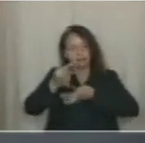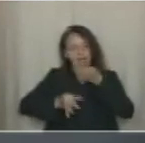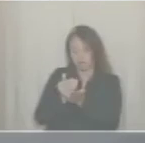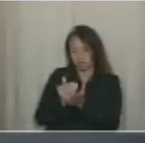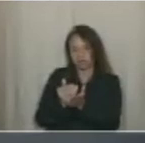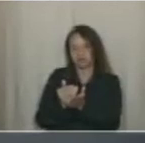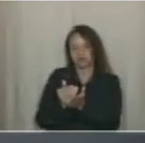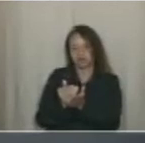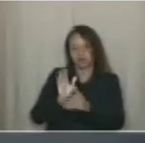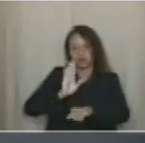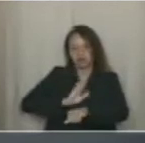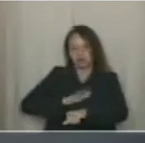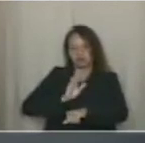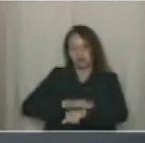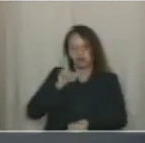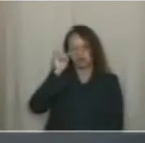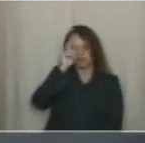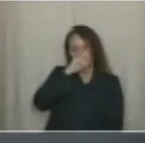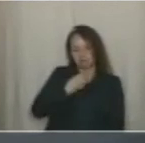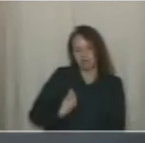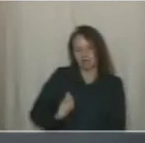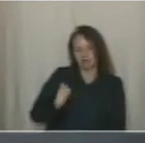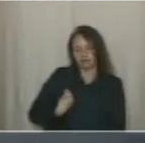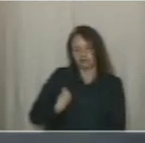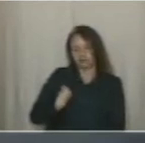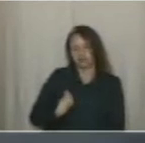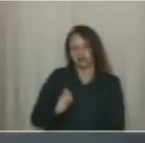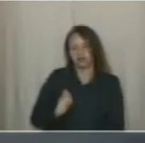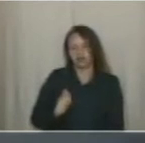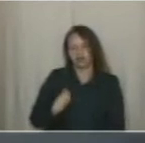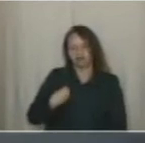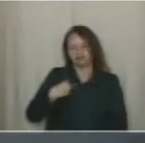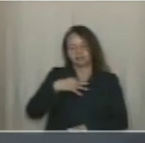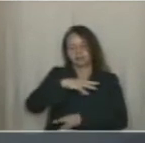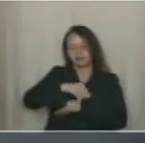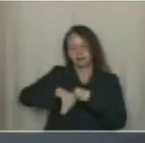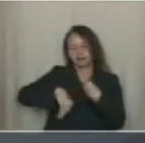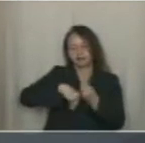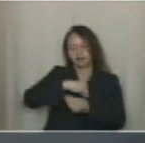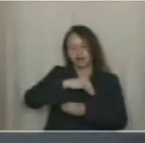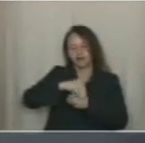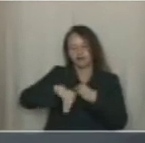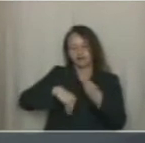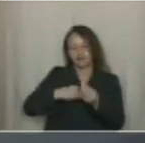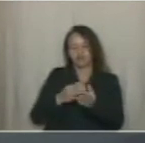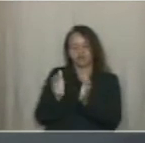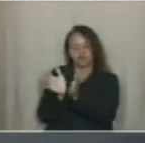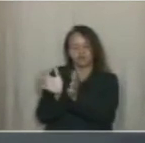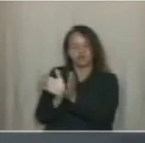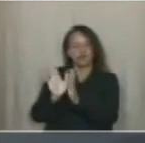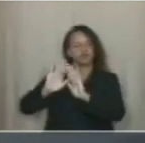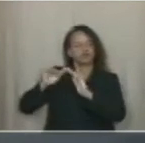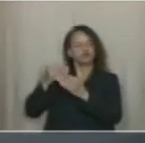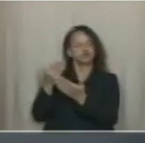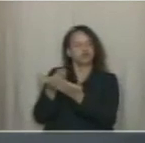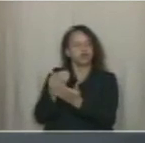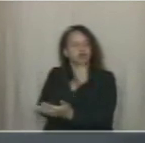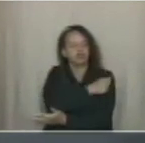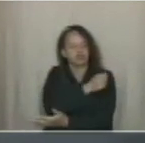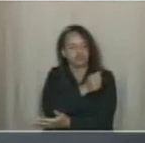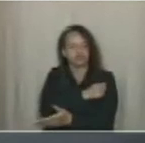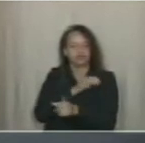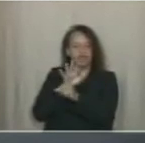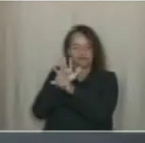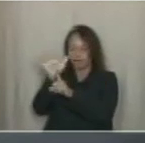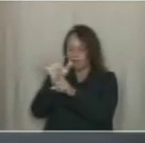de medicamente nesse momento tão difícil da minha vida a me envolver nos grêmios estudantis levando